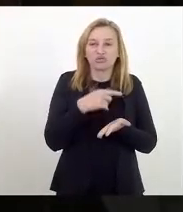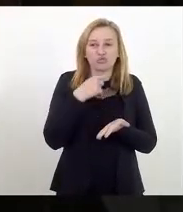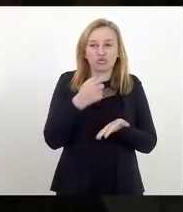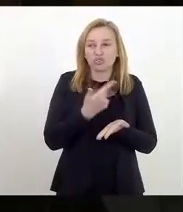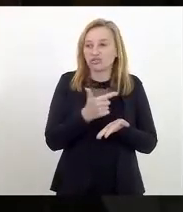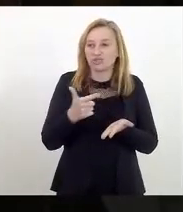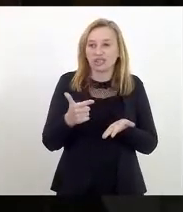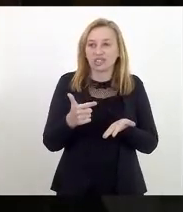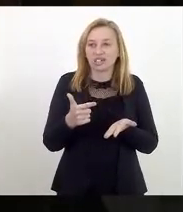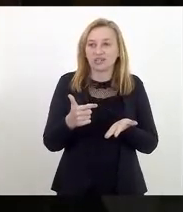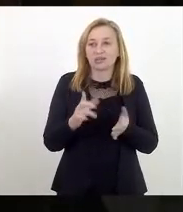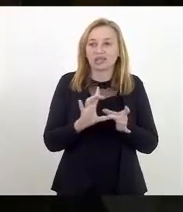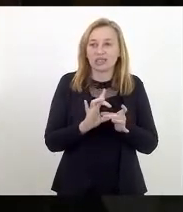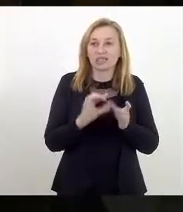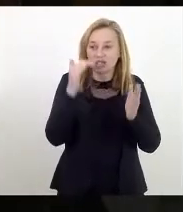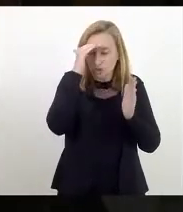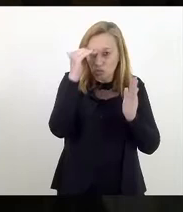nenhuma.